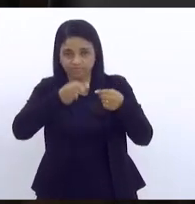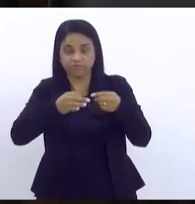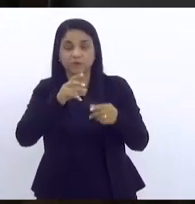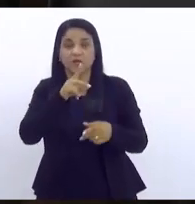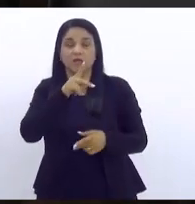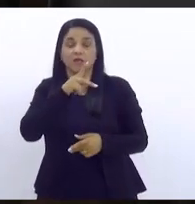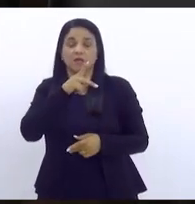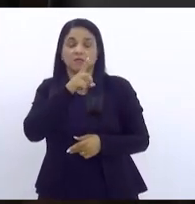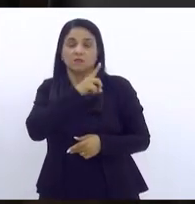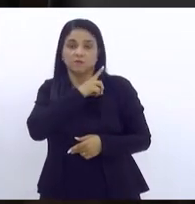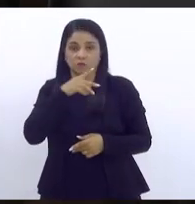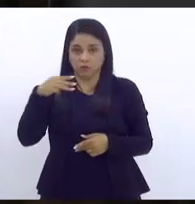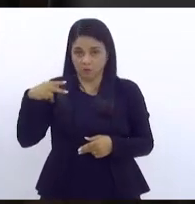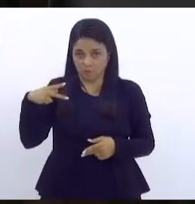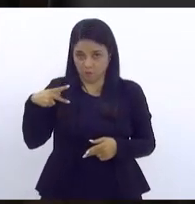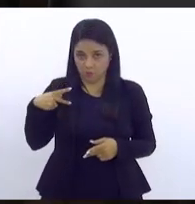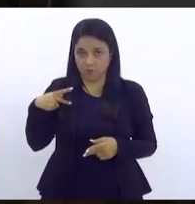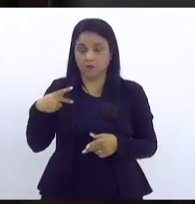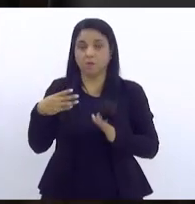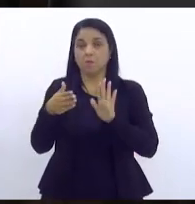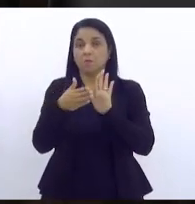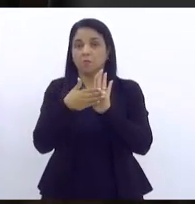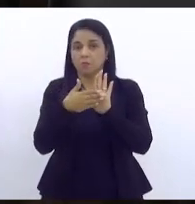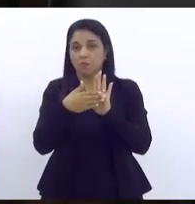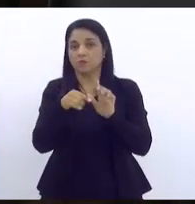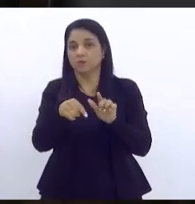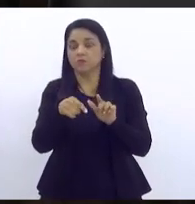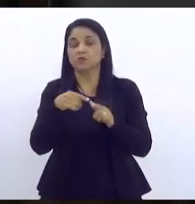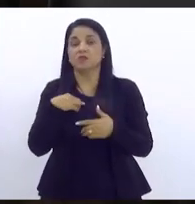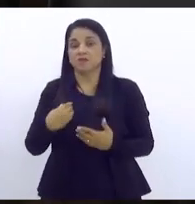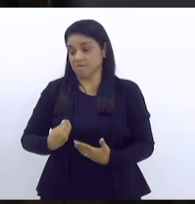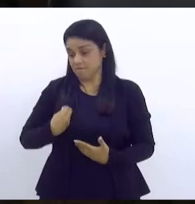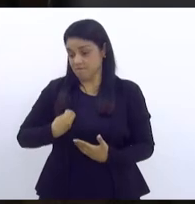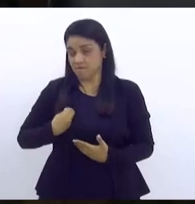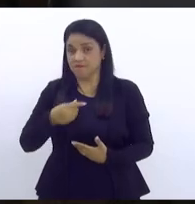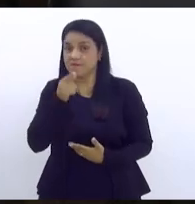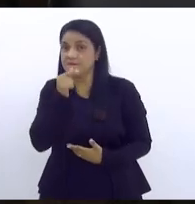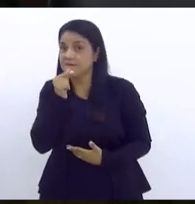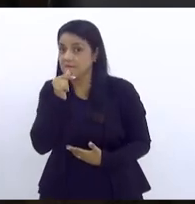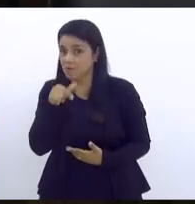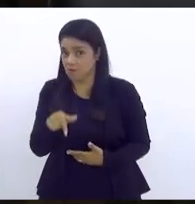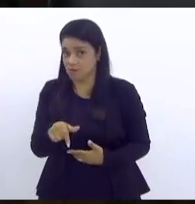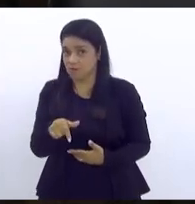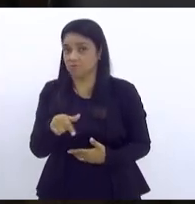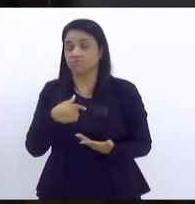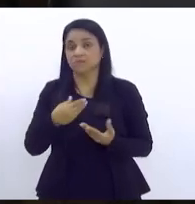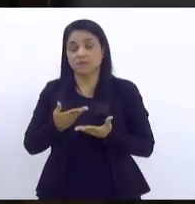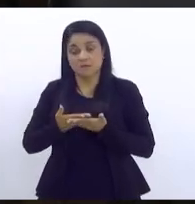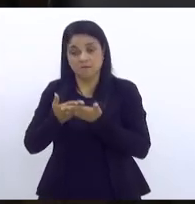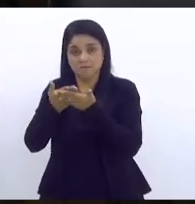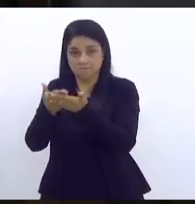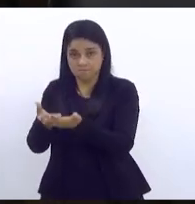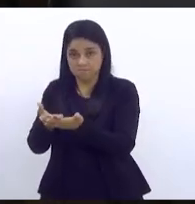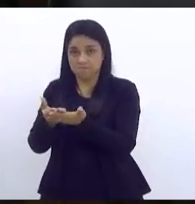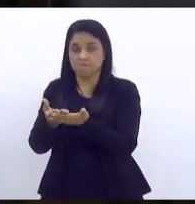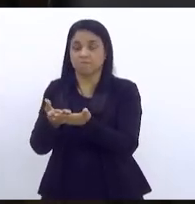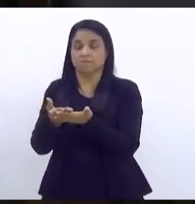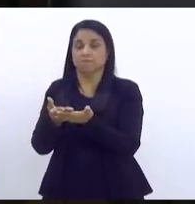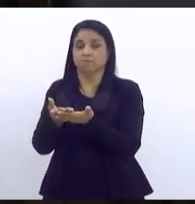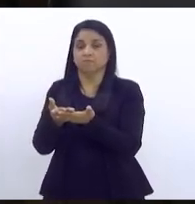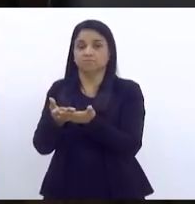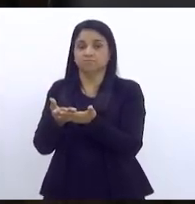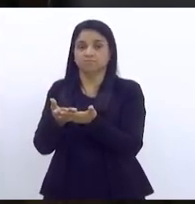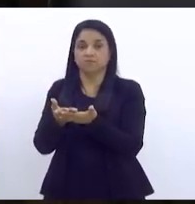propôs sobre o acesso ao mínimo Vital da água e certamente já está aqui nos encaminhamentos da mesa